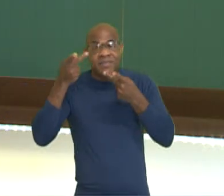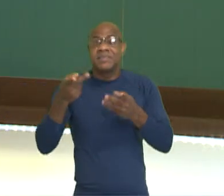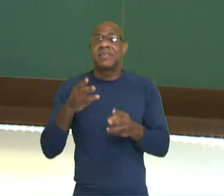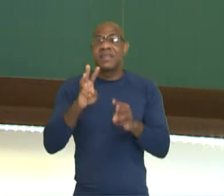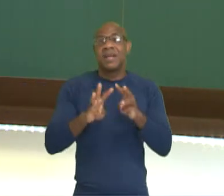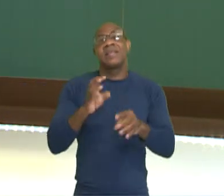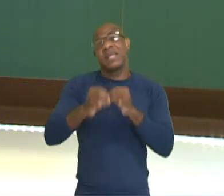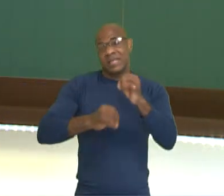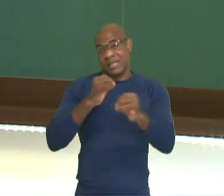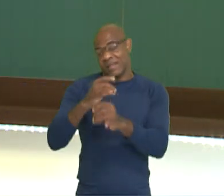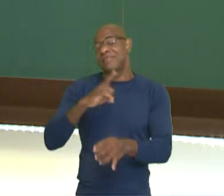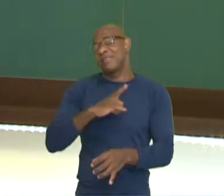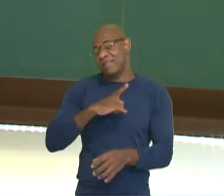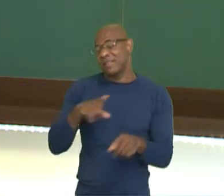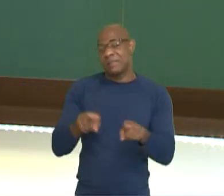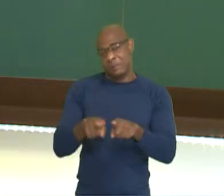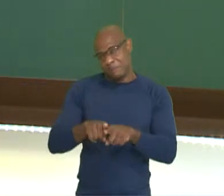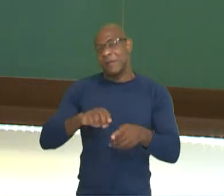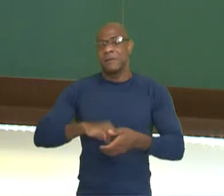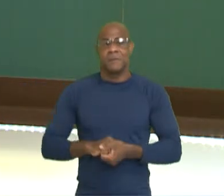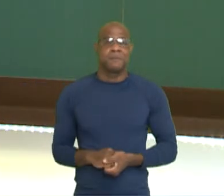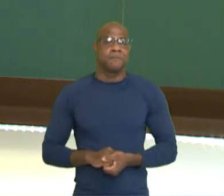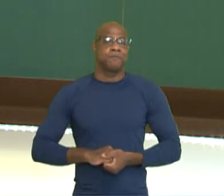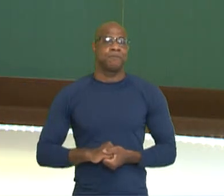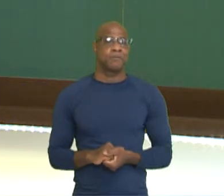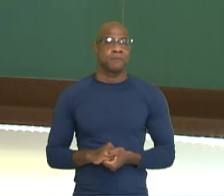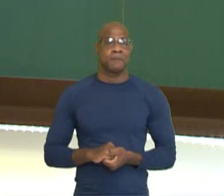conhecer melhor sobre a profissão que você quer seguir.